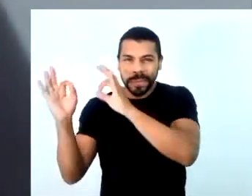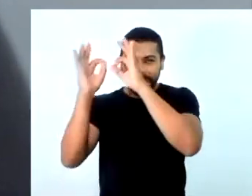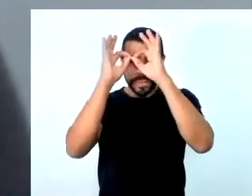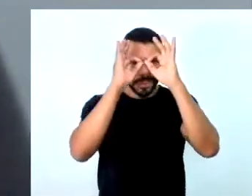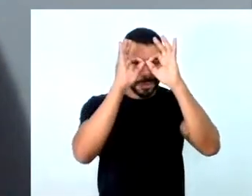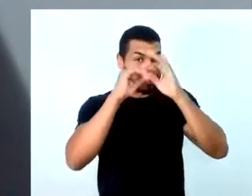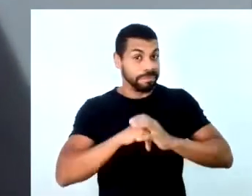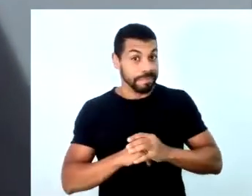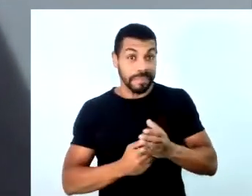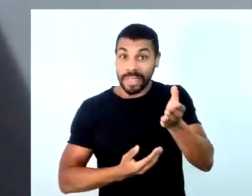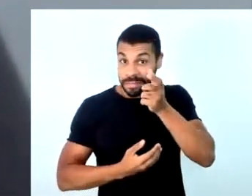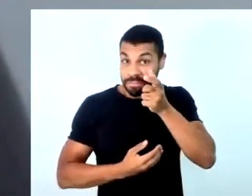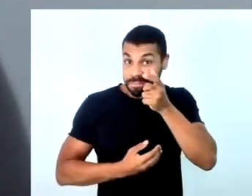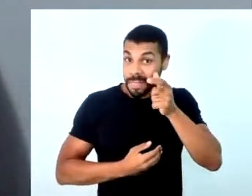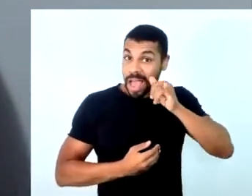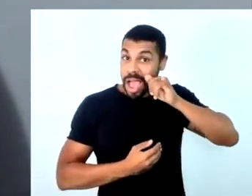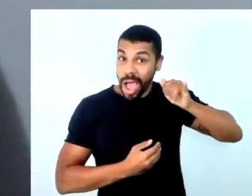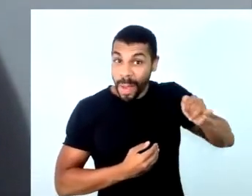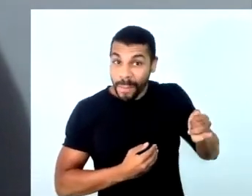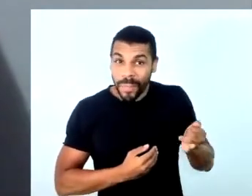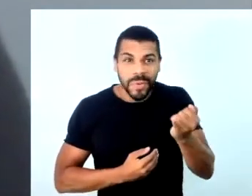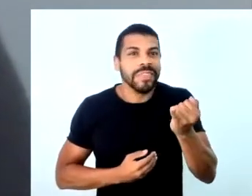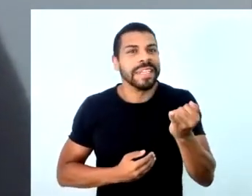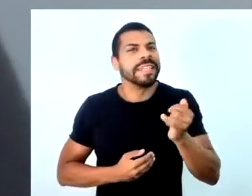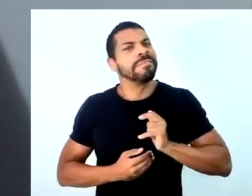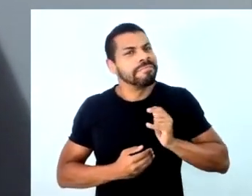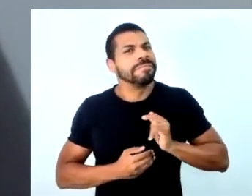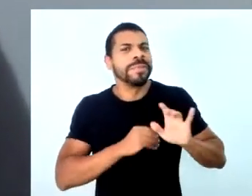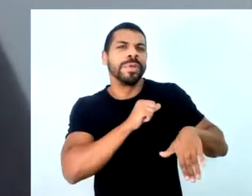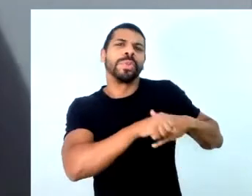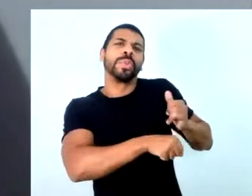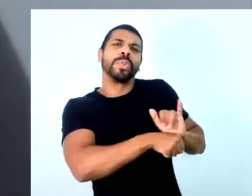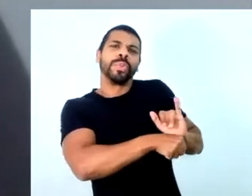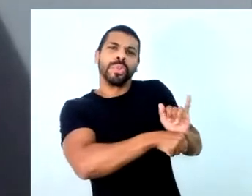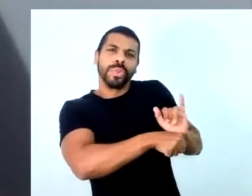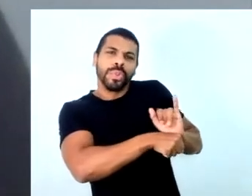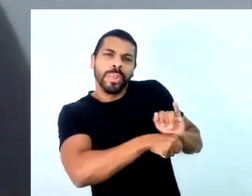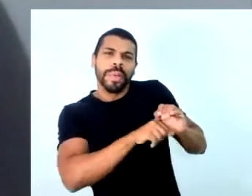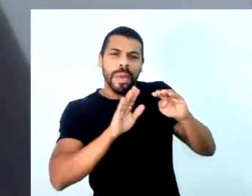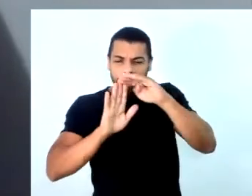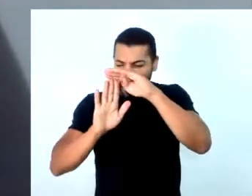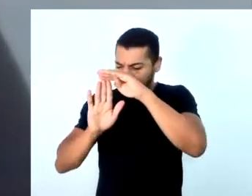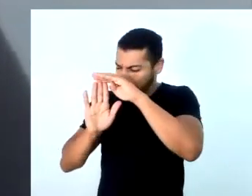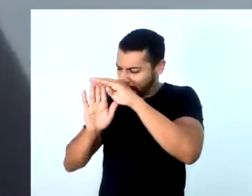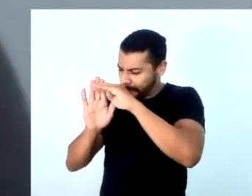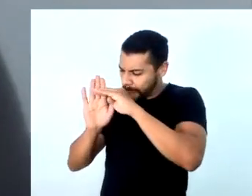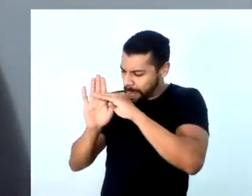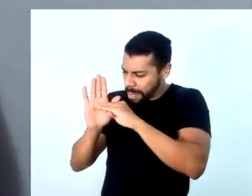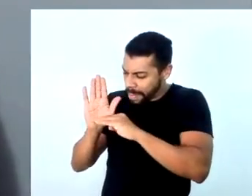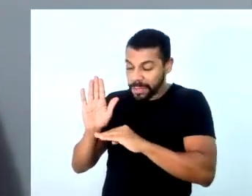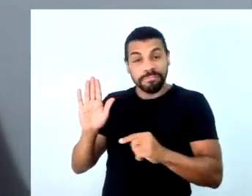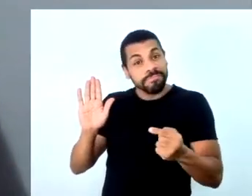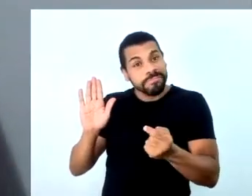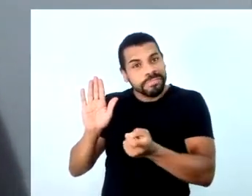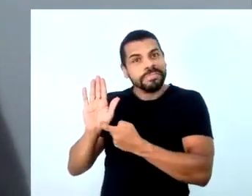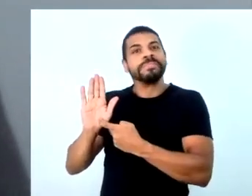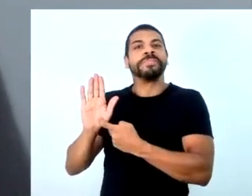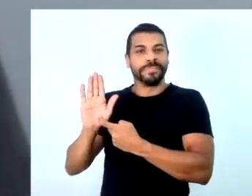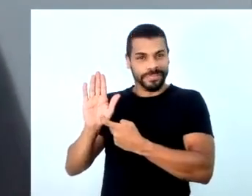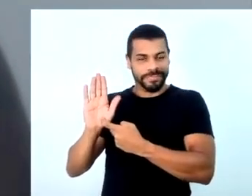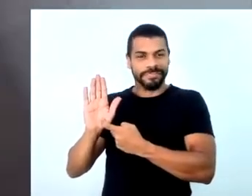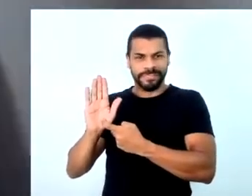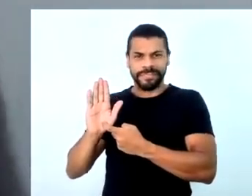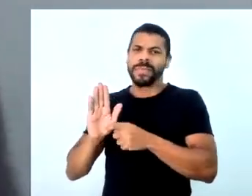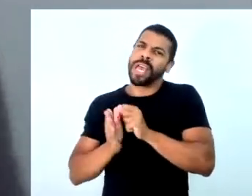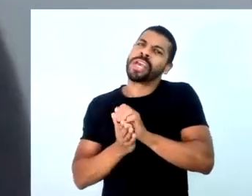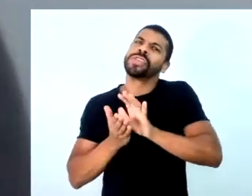assistir depois. Então, quem quiser consegue passar lá no nosso YouTube, na playlist, e acompanhar todas as